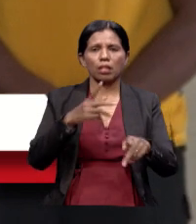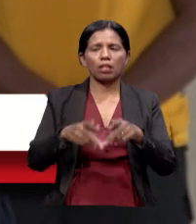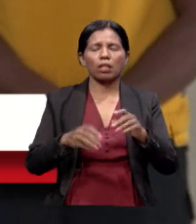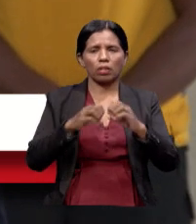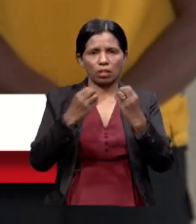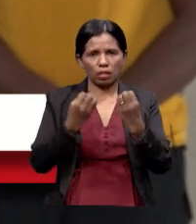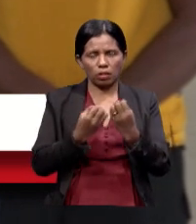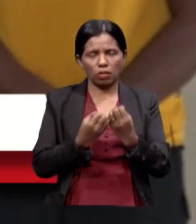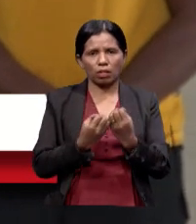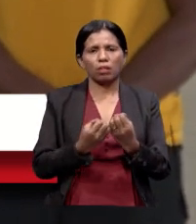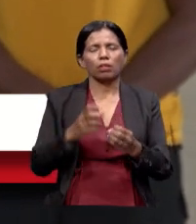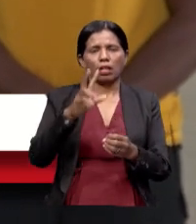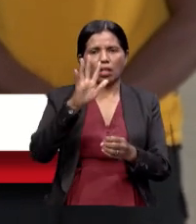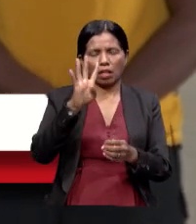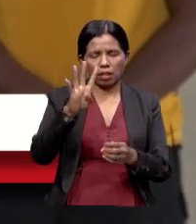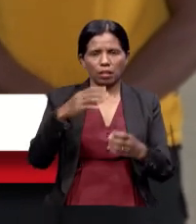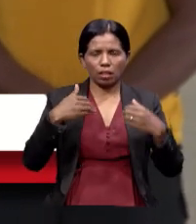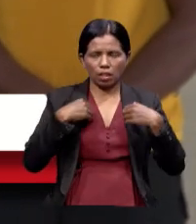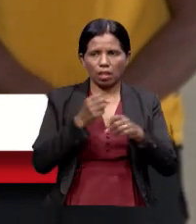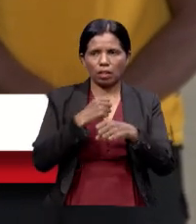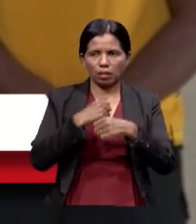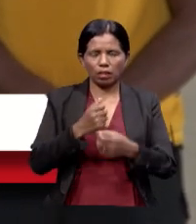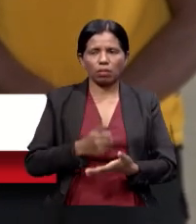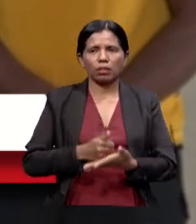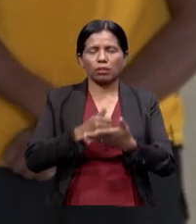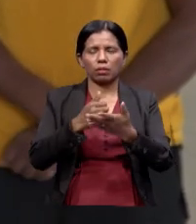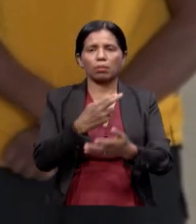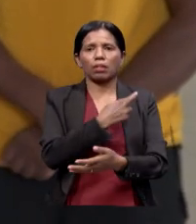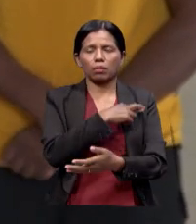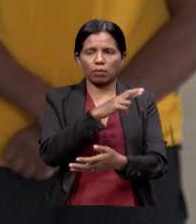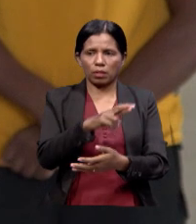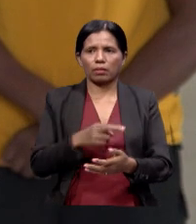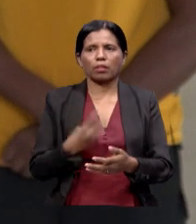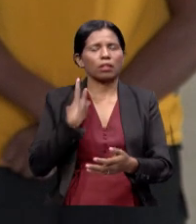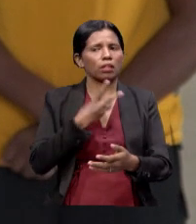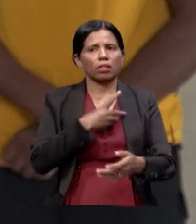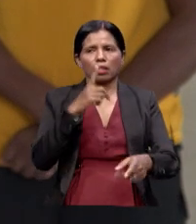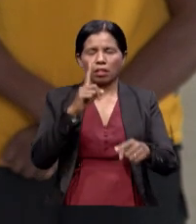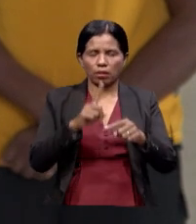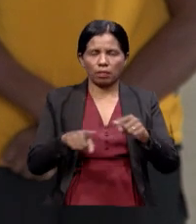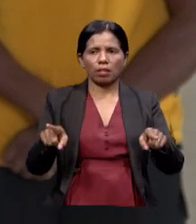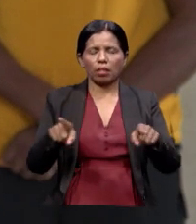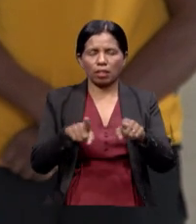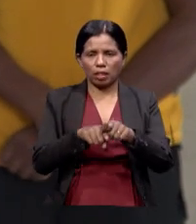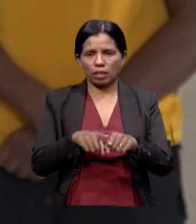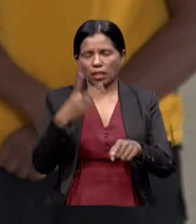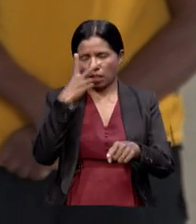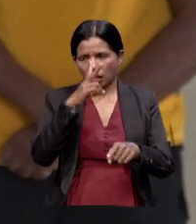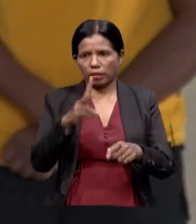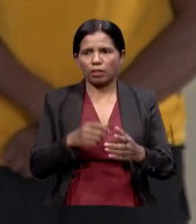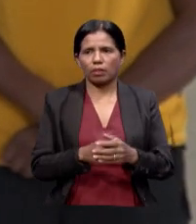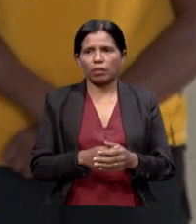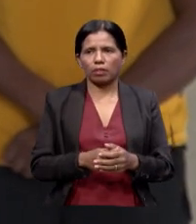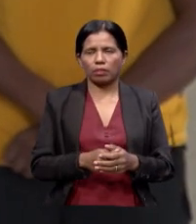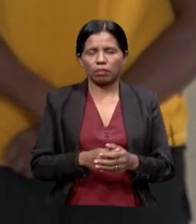tá, halo boa tudo a tu responder a situação railaraniana. E tá, la belle, sai pessimismo para